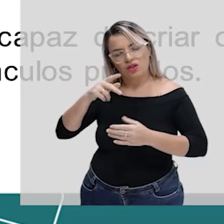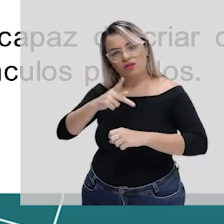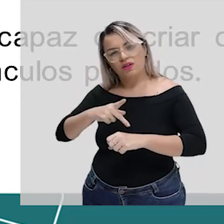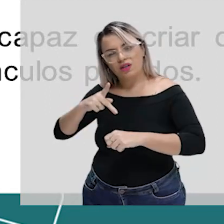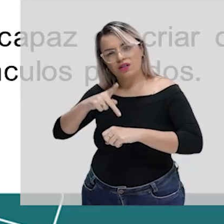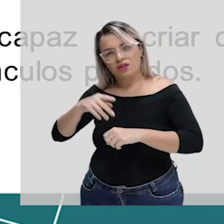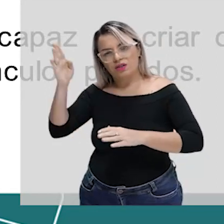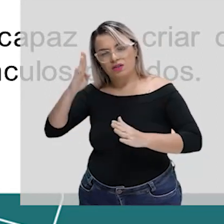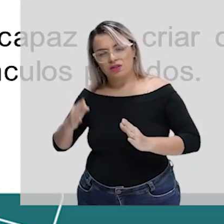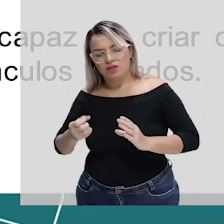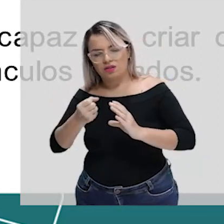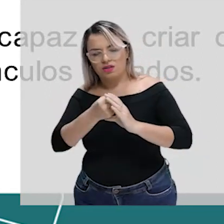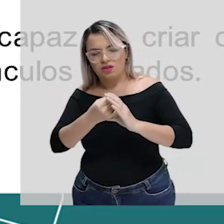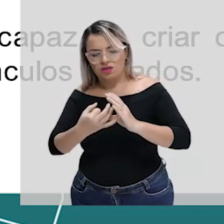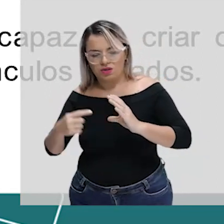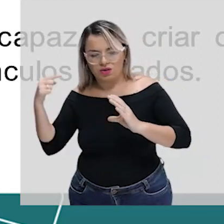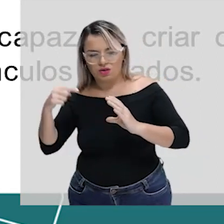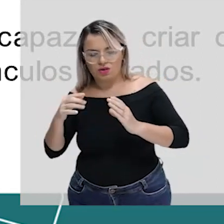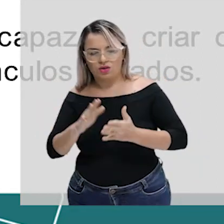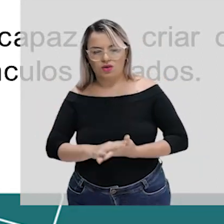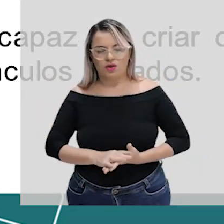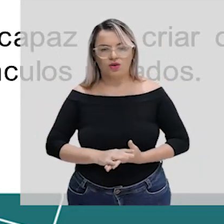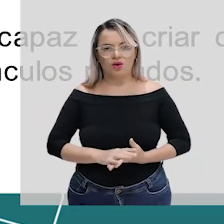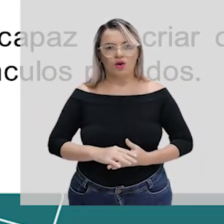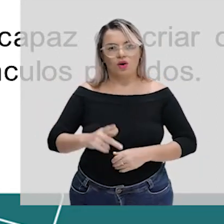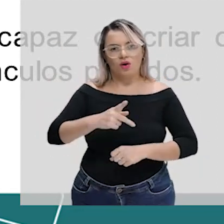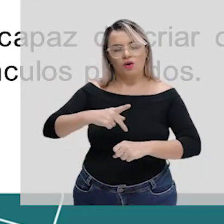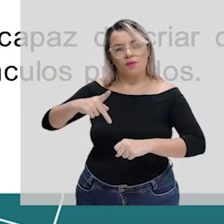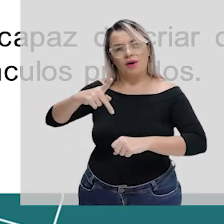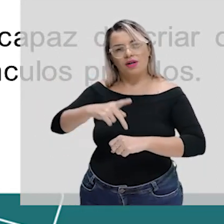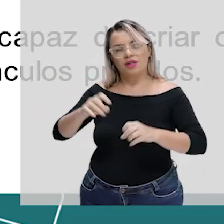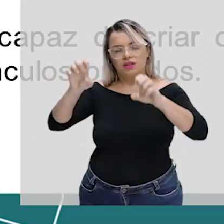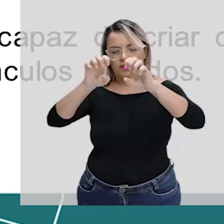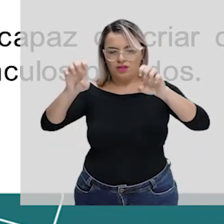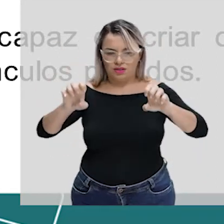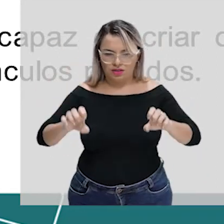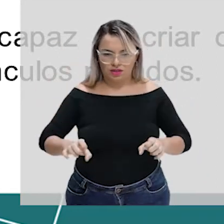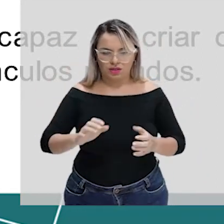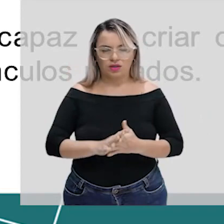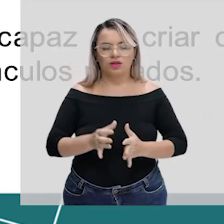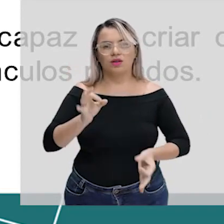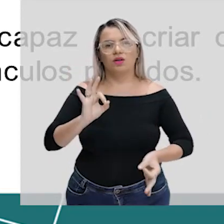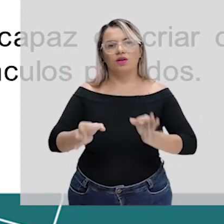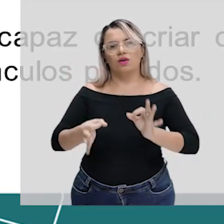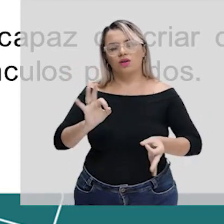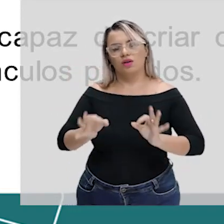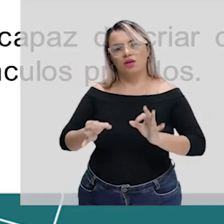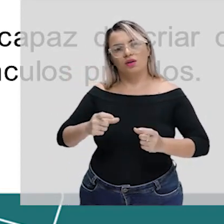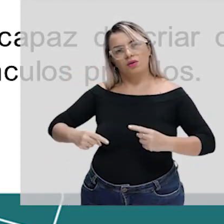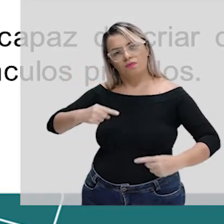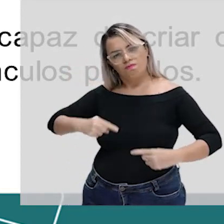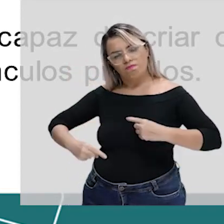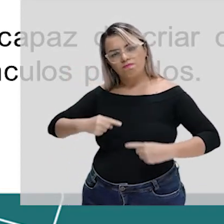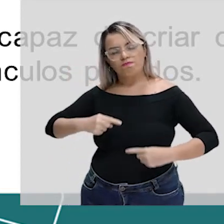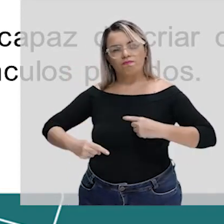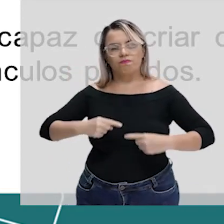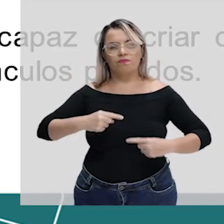característica de ter um Estado estruturado juridicamente,